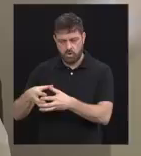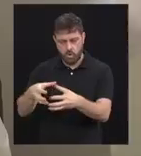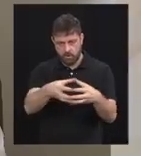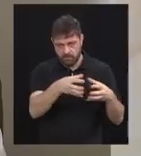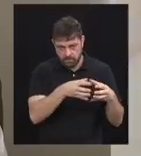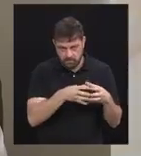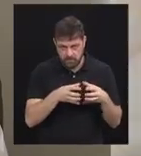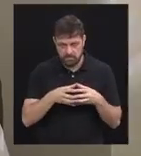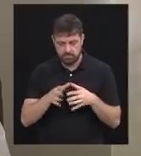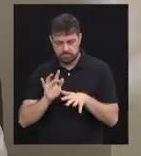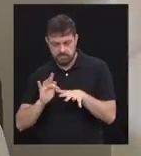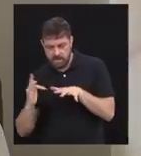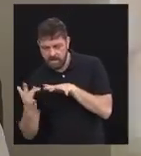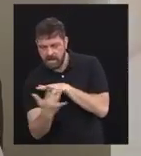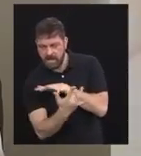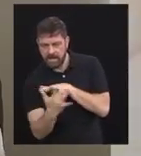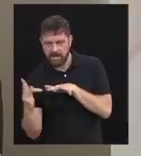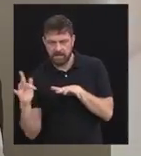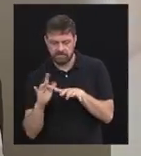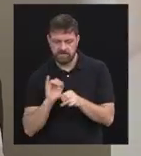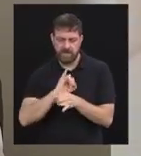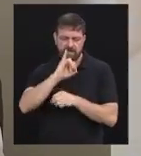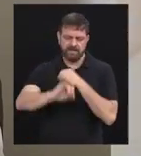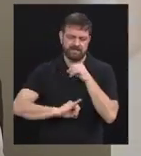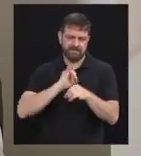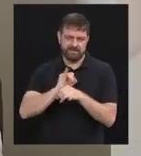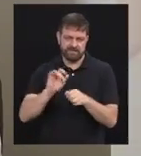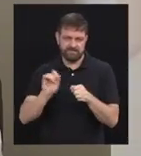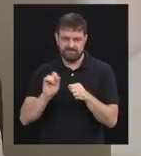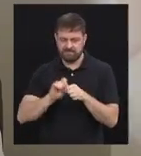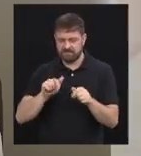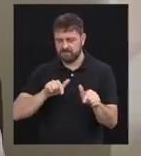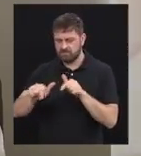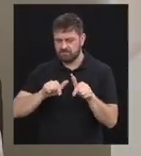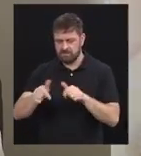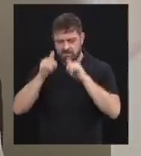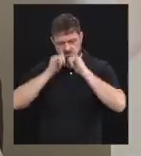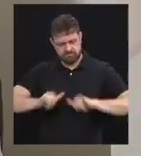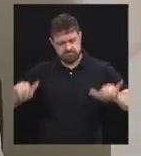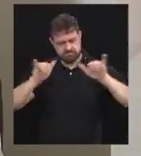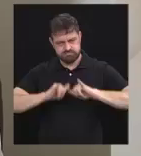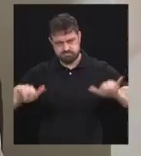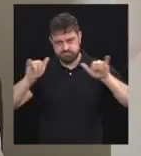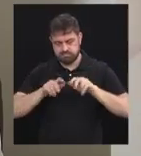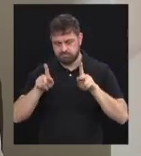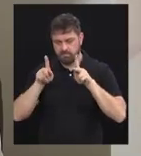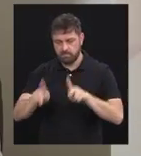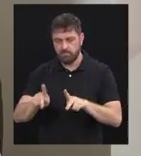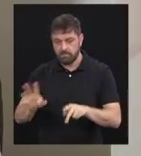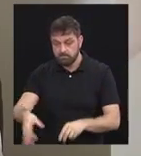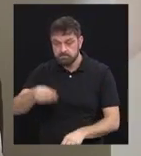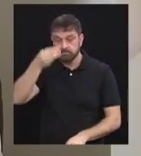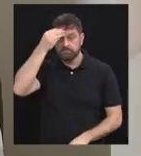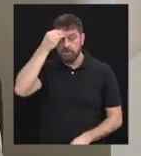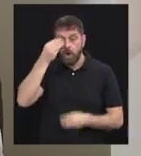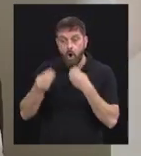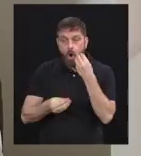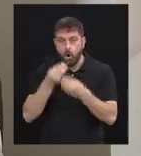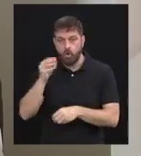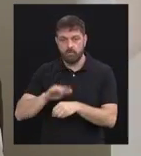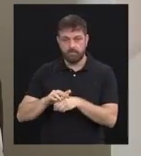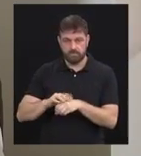sociais fazendo trabalho espetacular para o conhecimento da população com respeito à prevenção ao câncer de